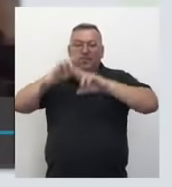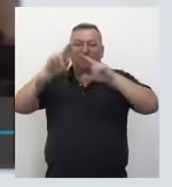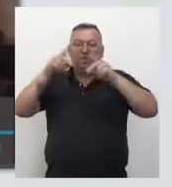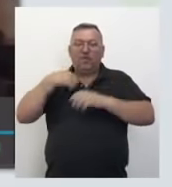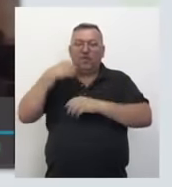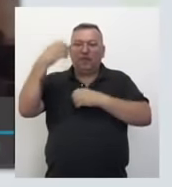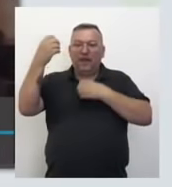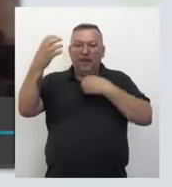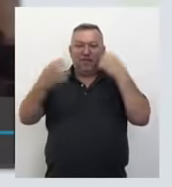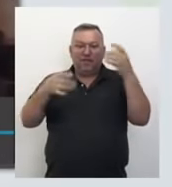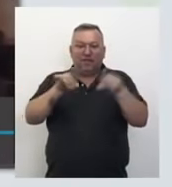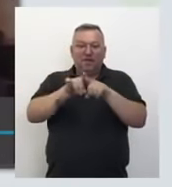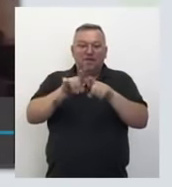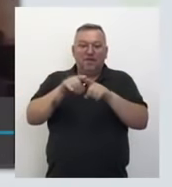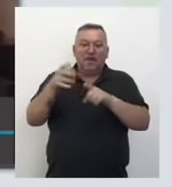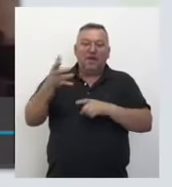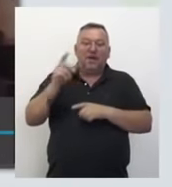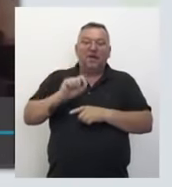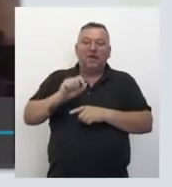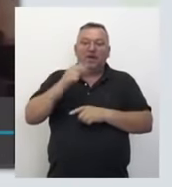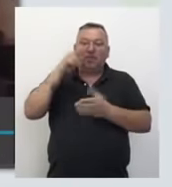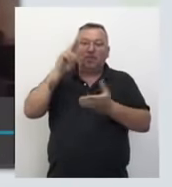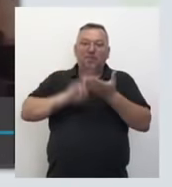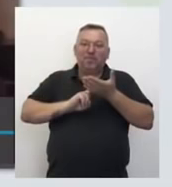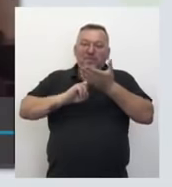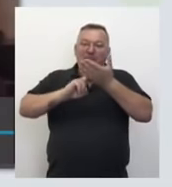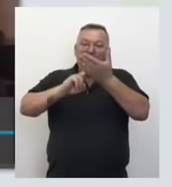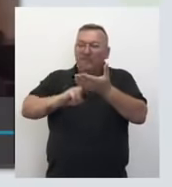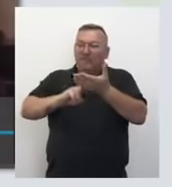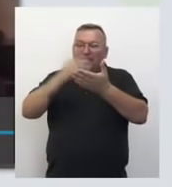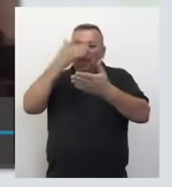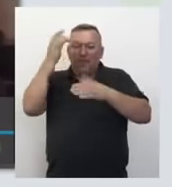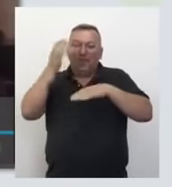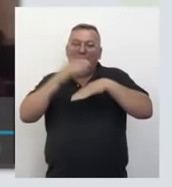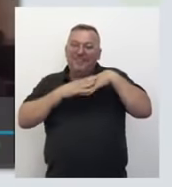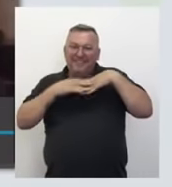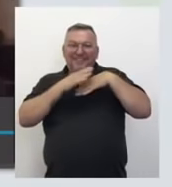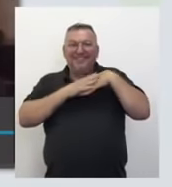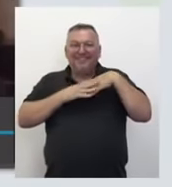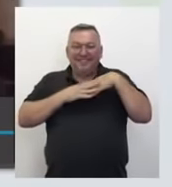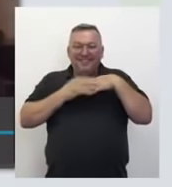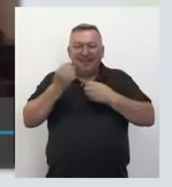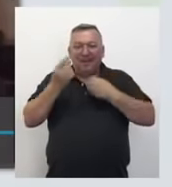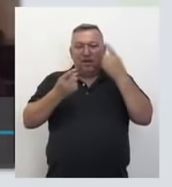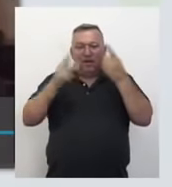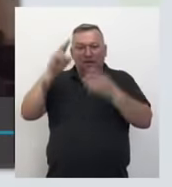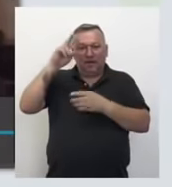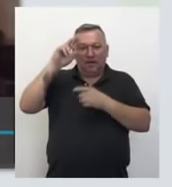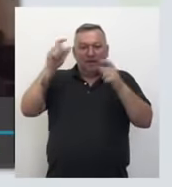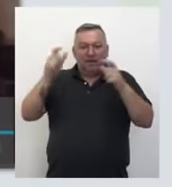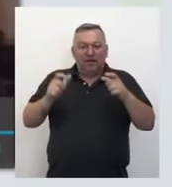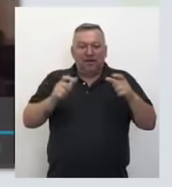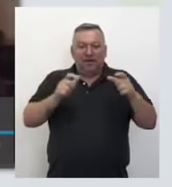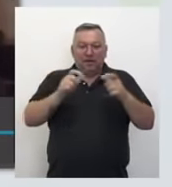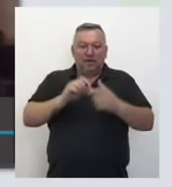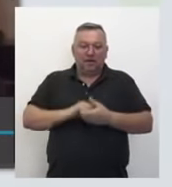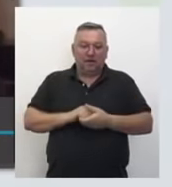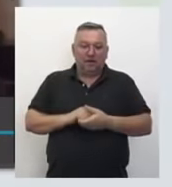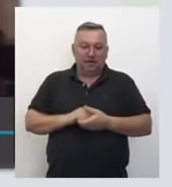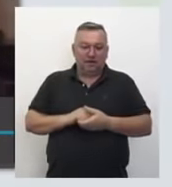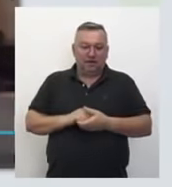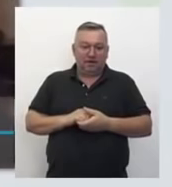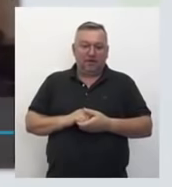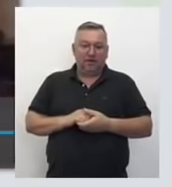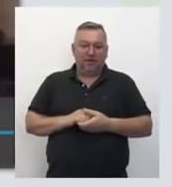viaja, e aí quer enviar para alguma pessoa querida alguma lembrança desse lugar por onde você